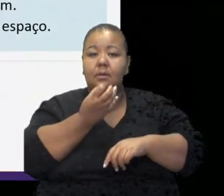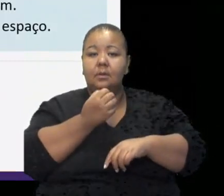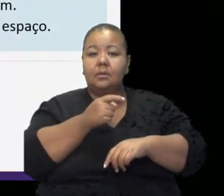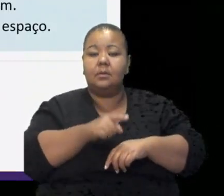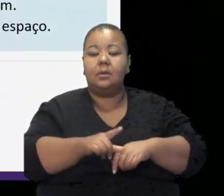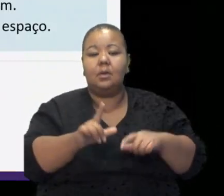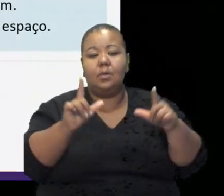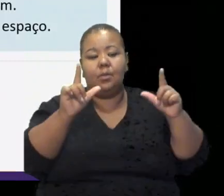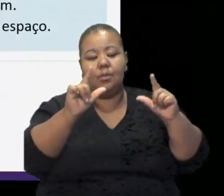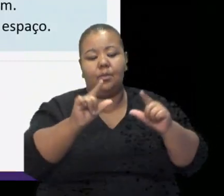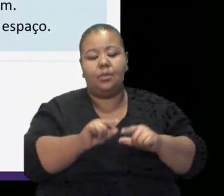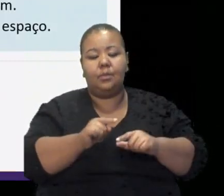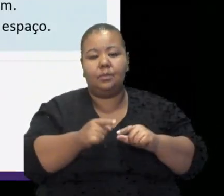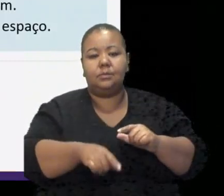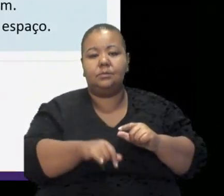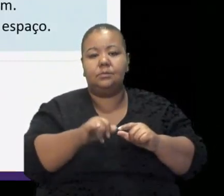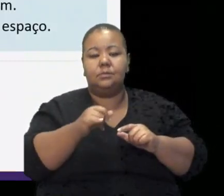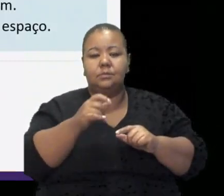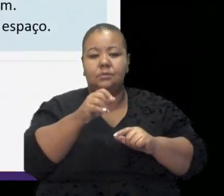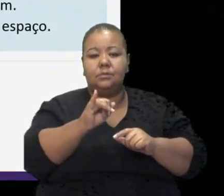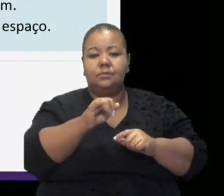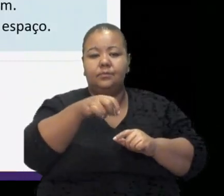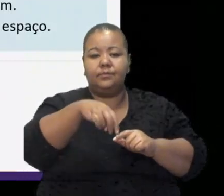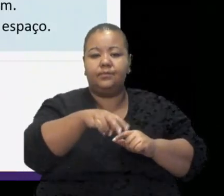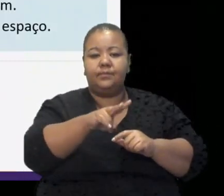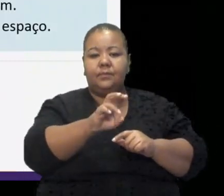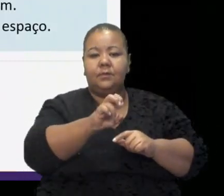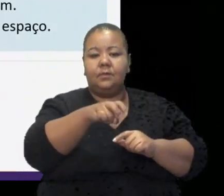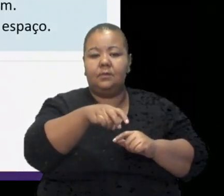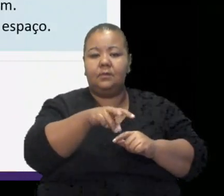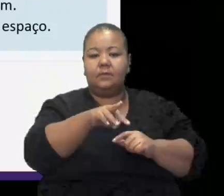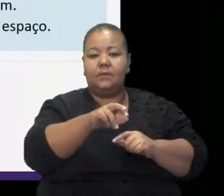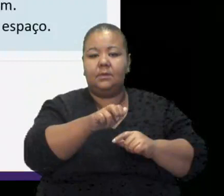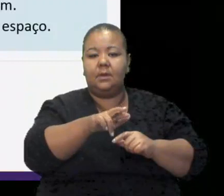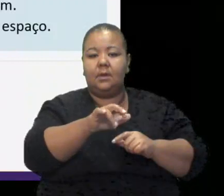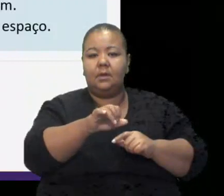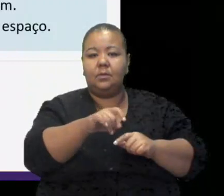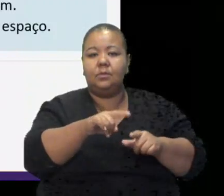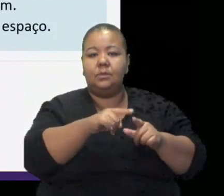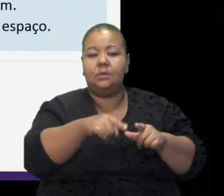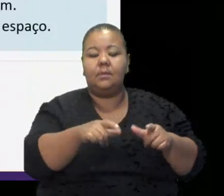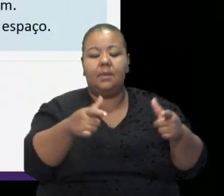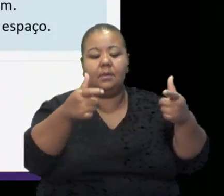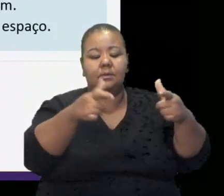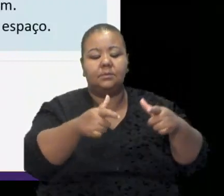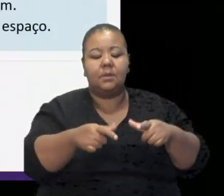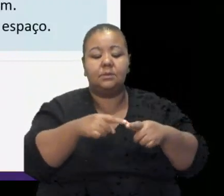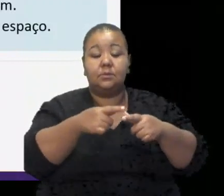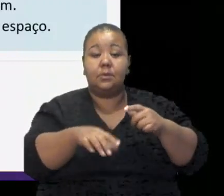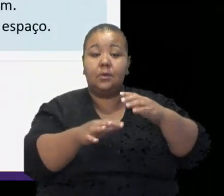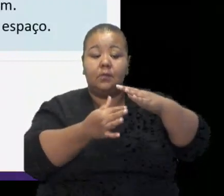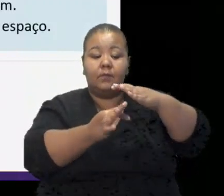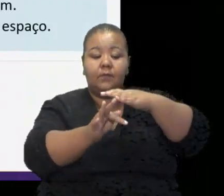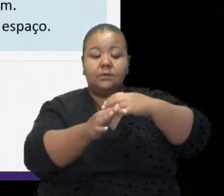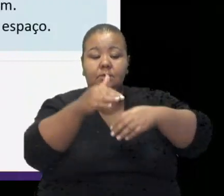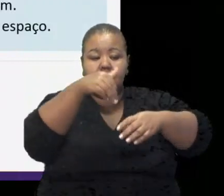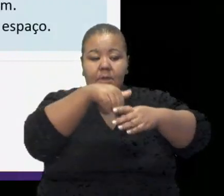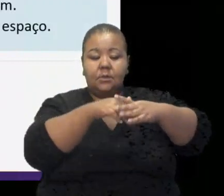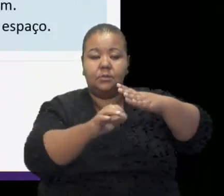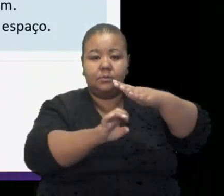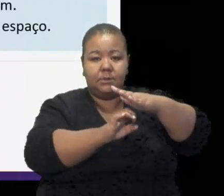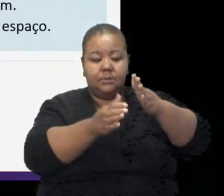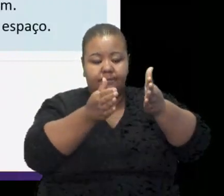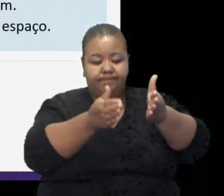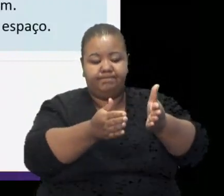Eu reduzo o inventário da minha empresa e também o espaço dela, até porque eu tenho um fornecedor ali dentro me ajudando com